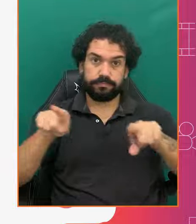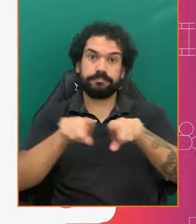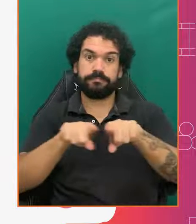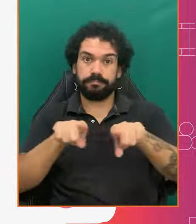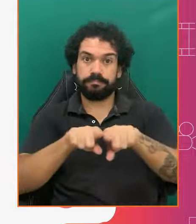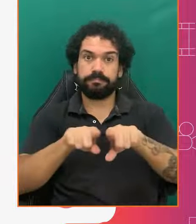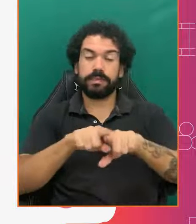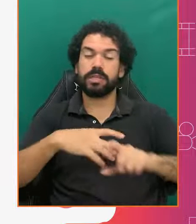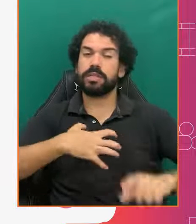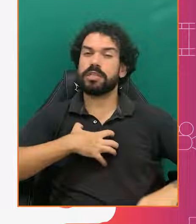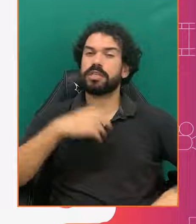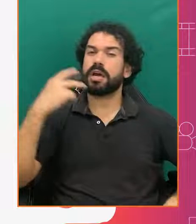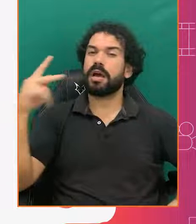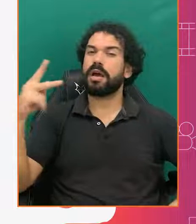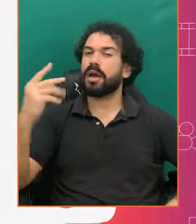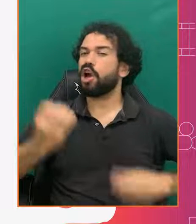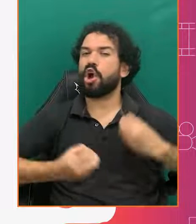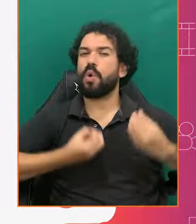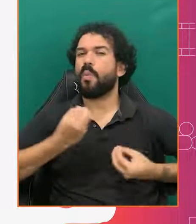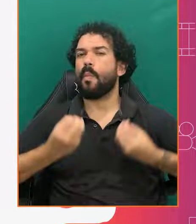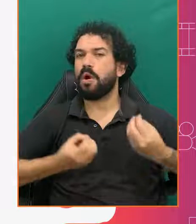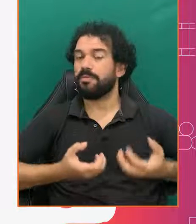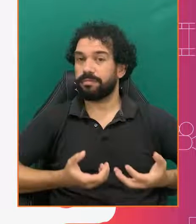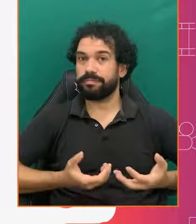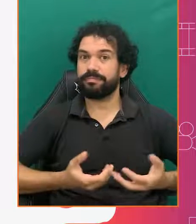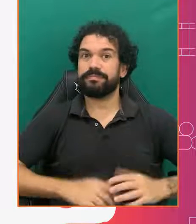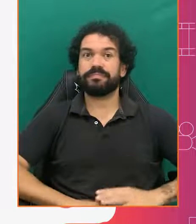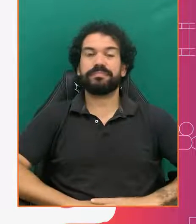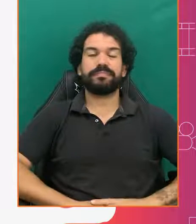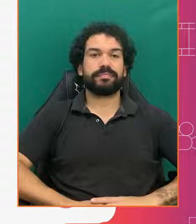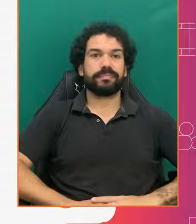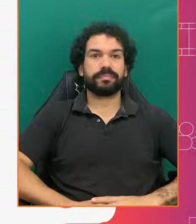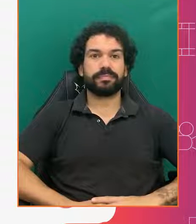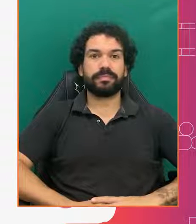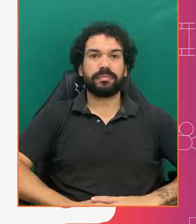também, com o seu jeito de ser.